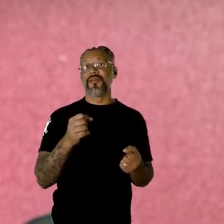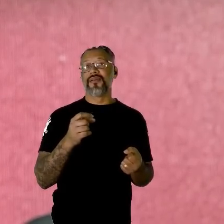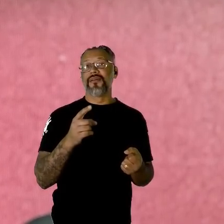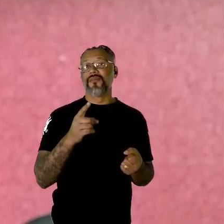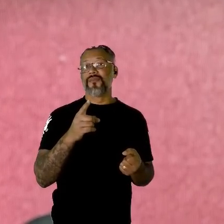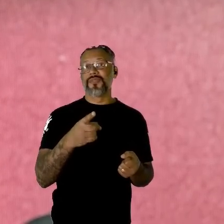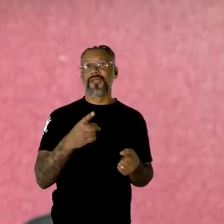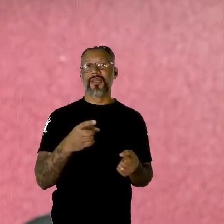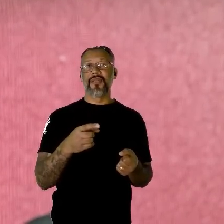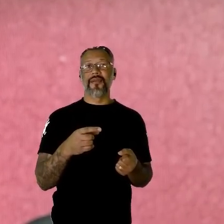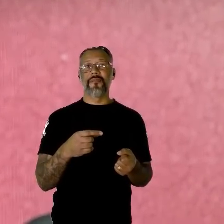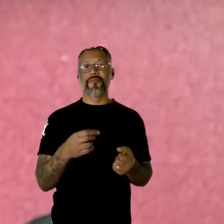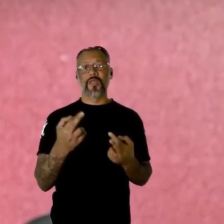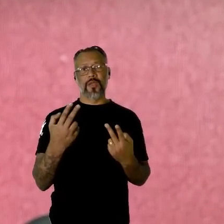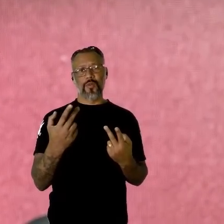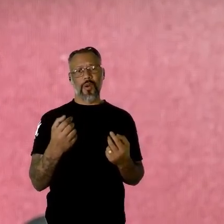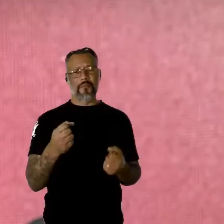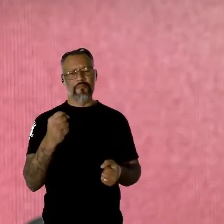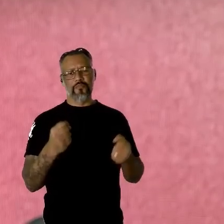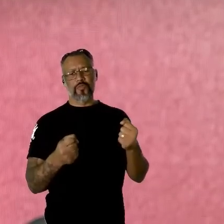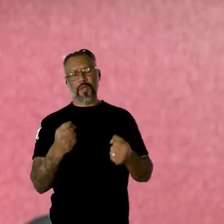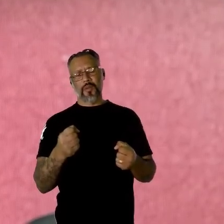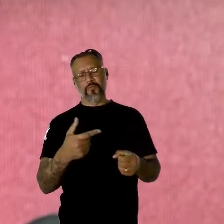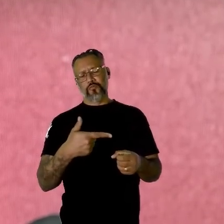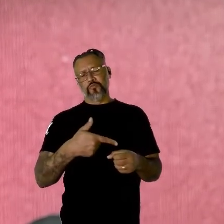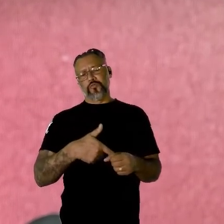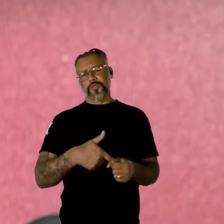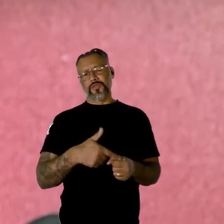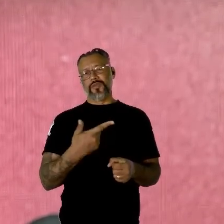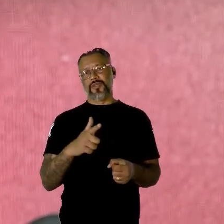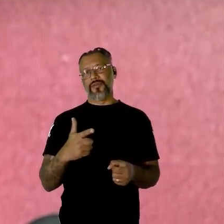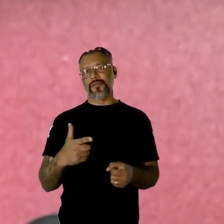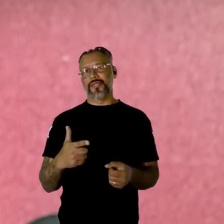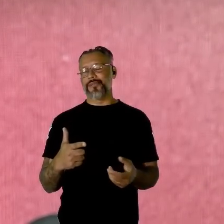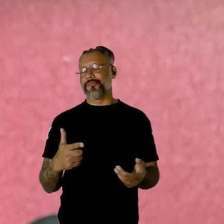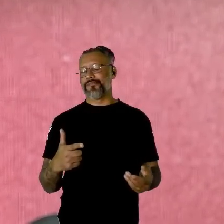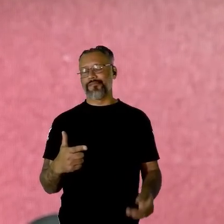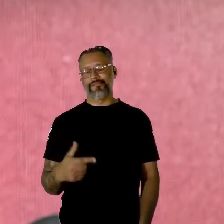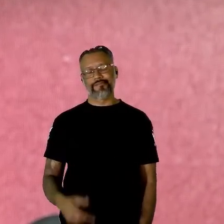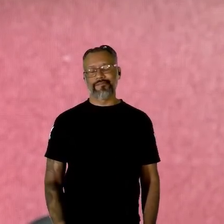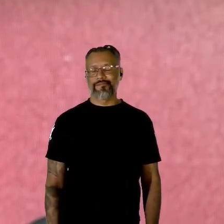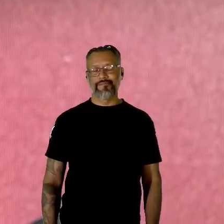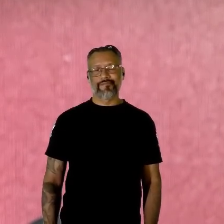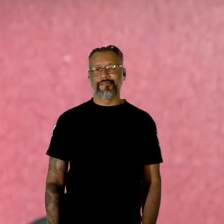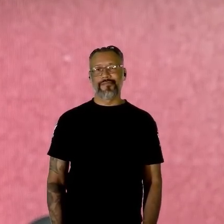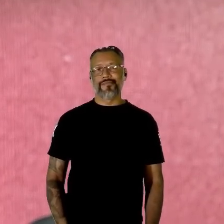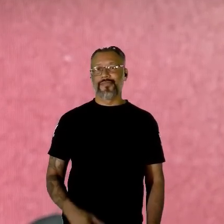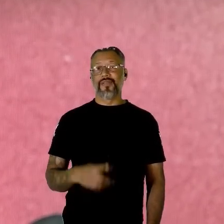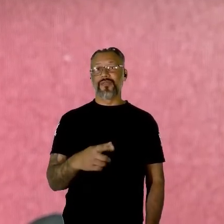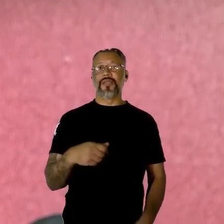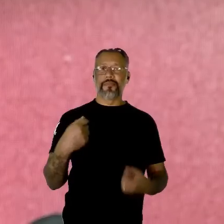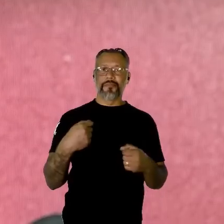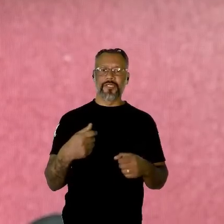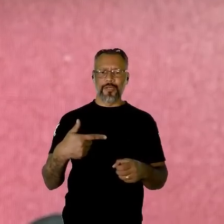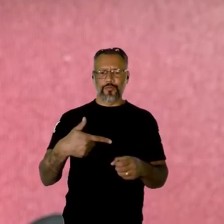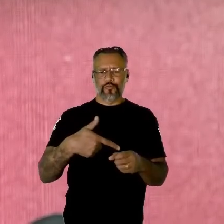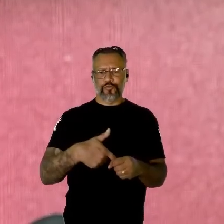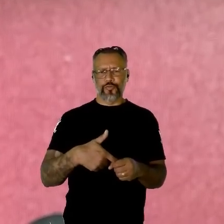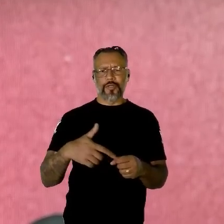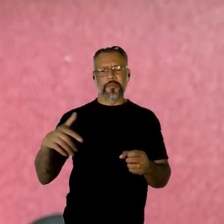não se Gabi das rodas não se Gabi do volante da cor da pintura orgulhe-se de ter o tanque